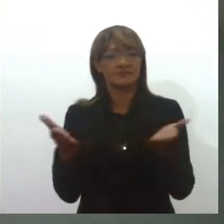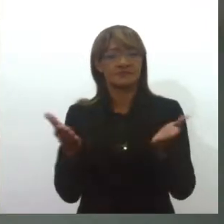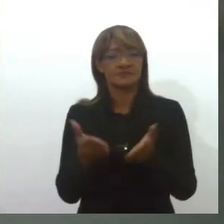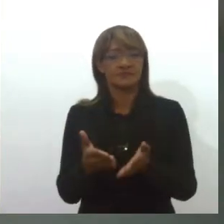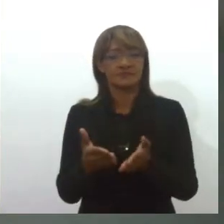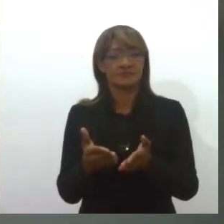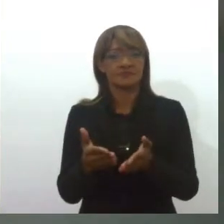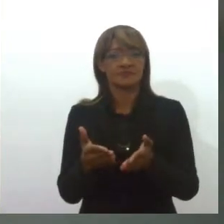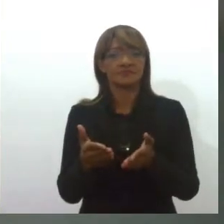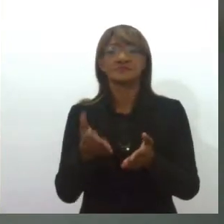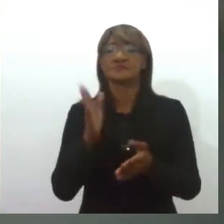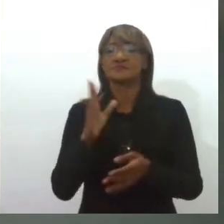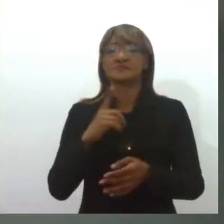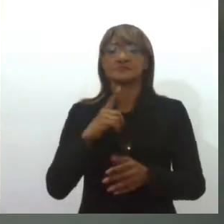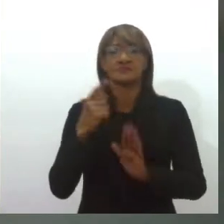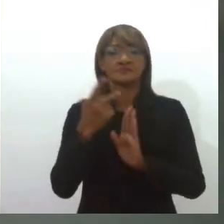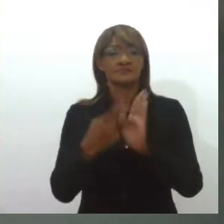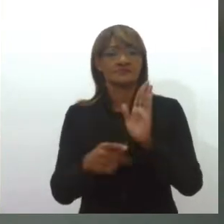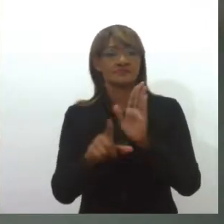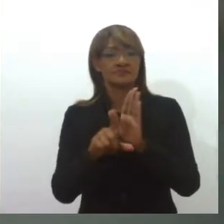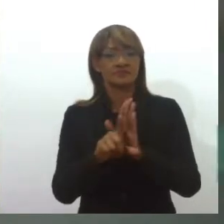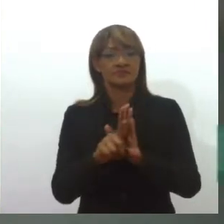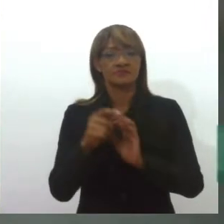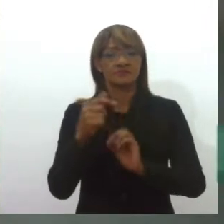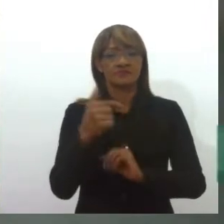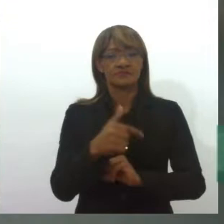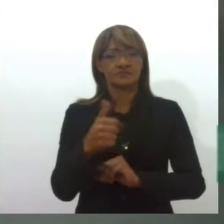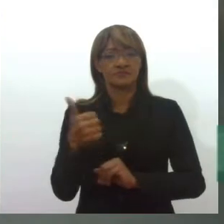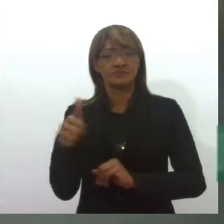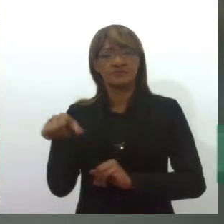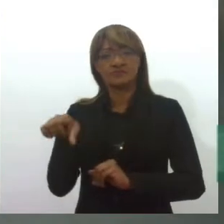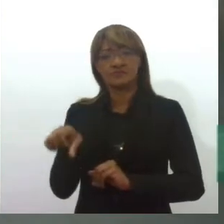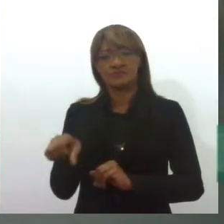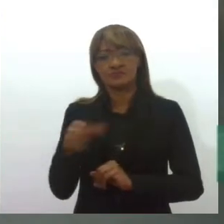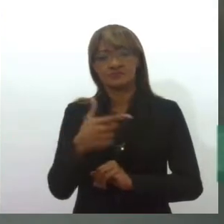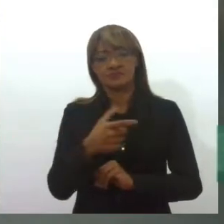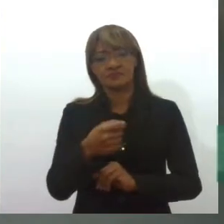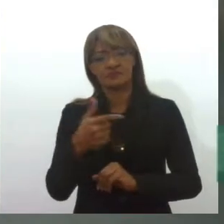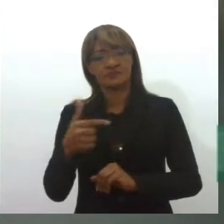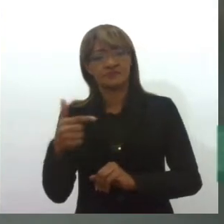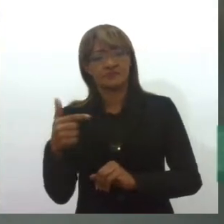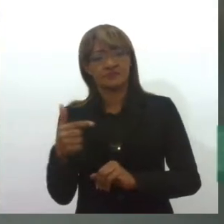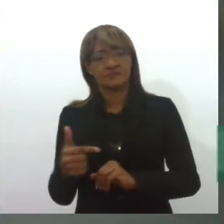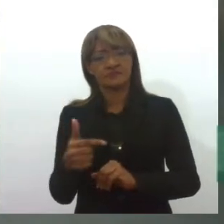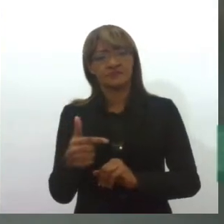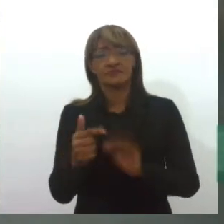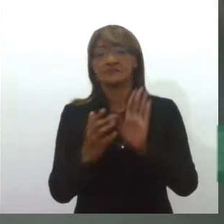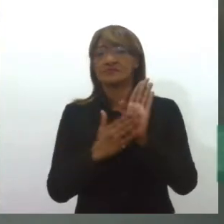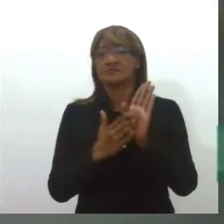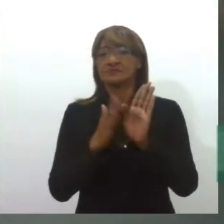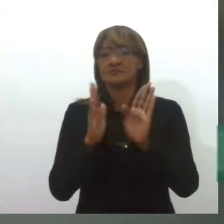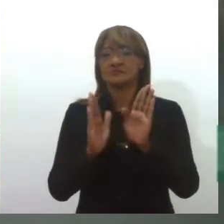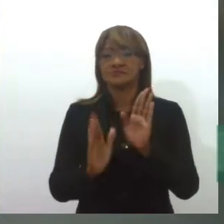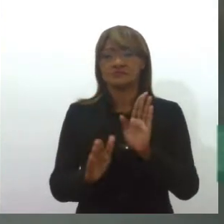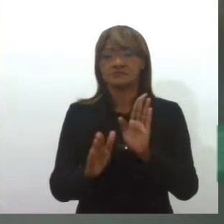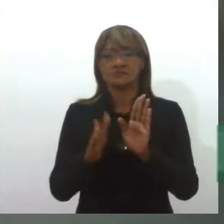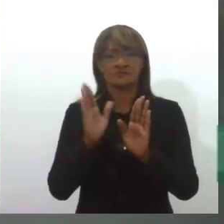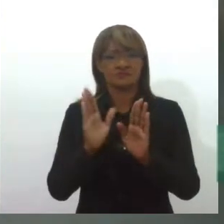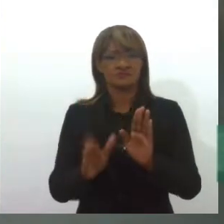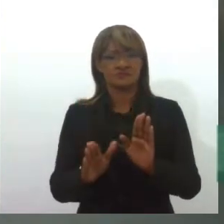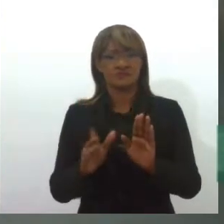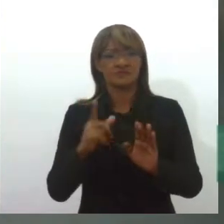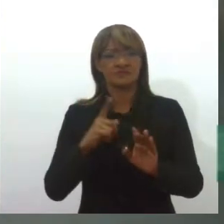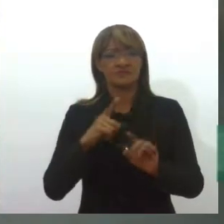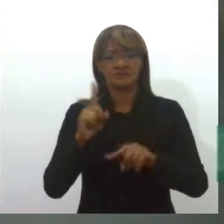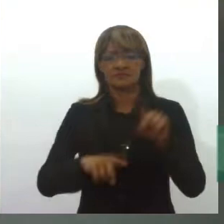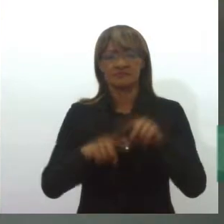de hoje. O projeto de lei 219 de 2022, que propõe tornar a pornografia infantil